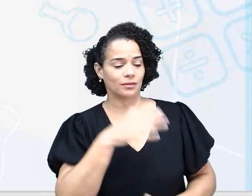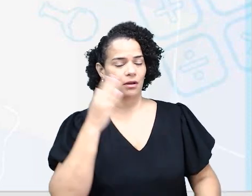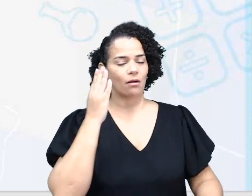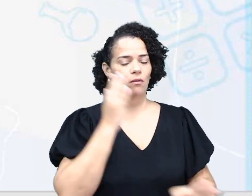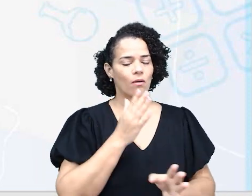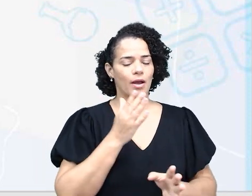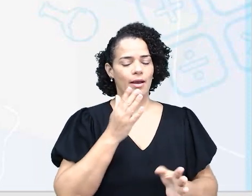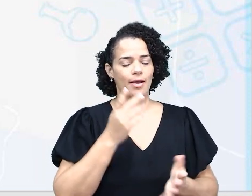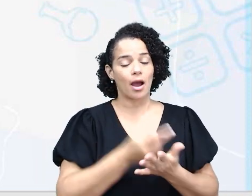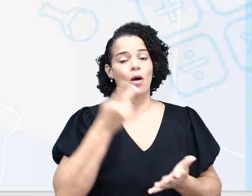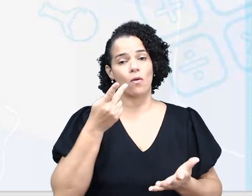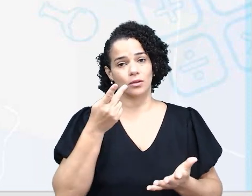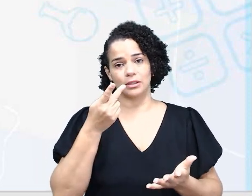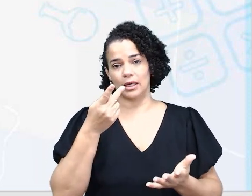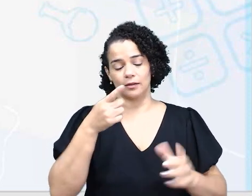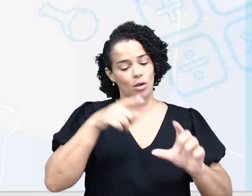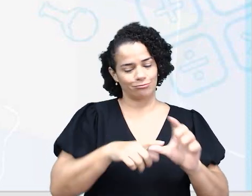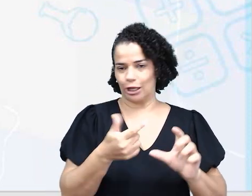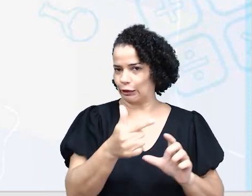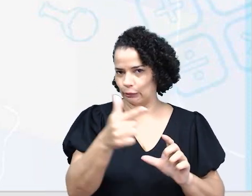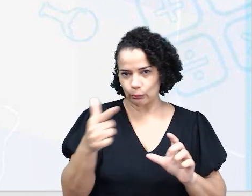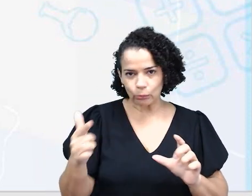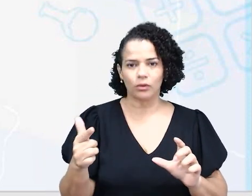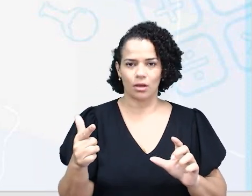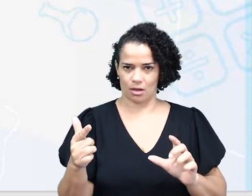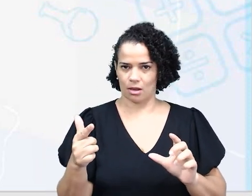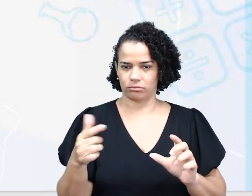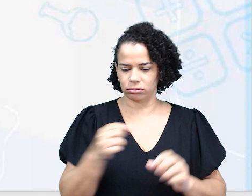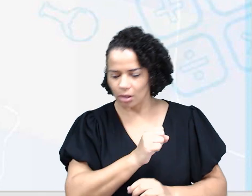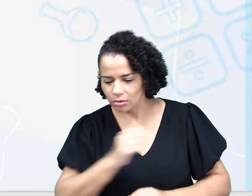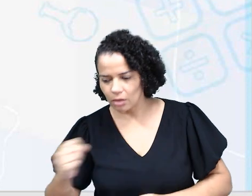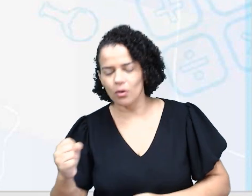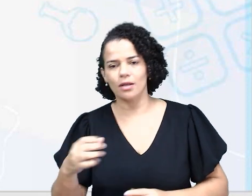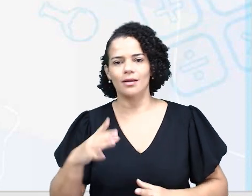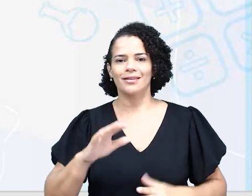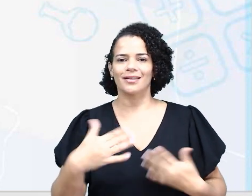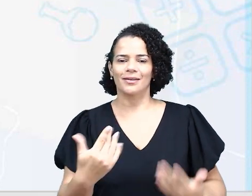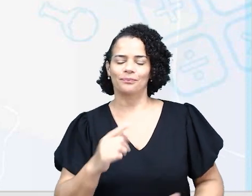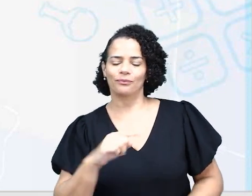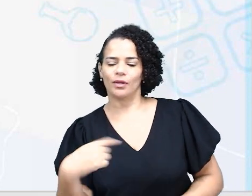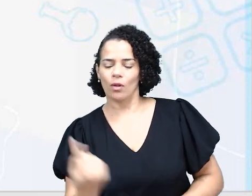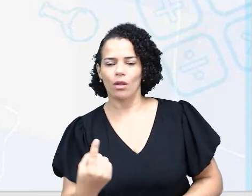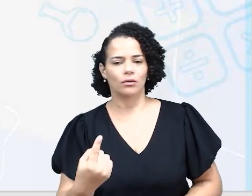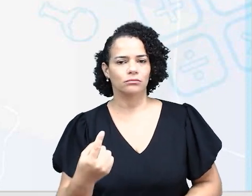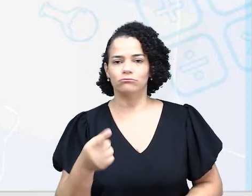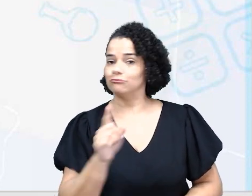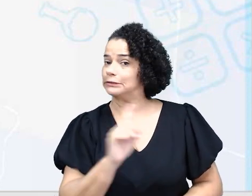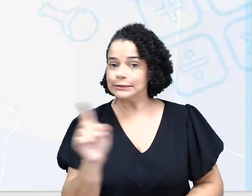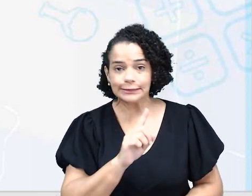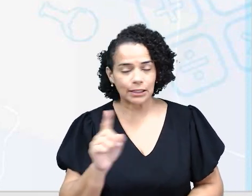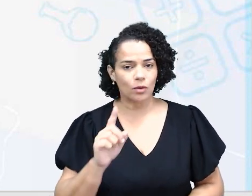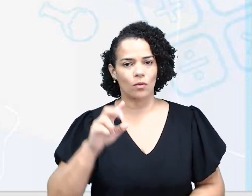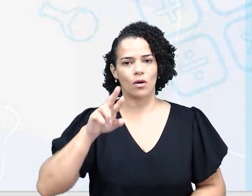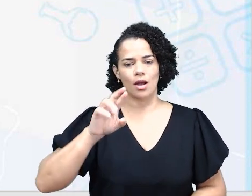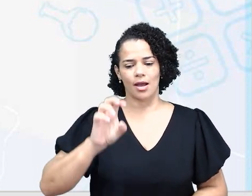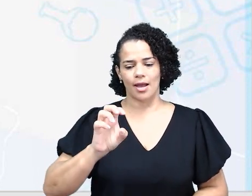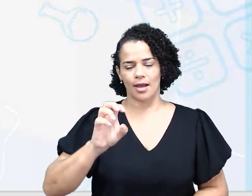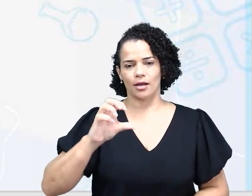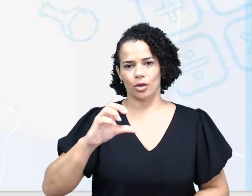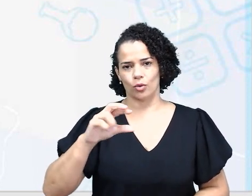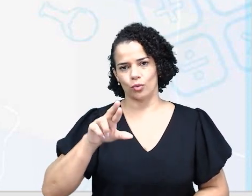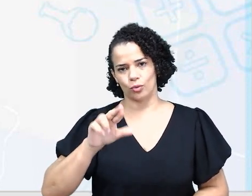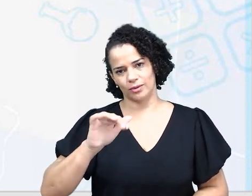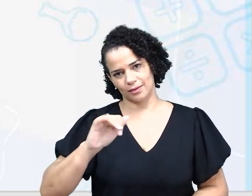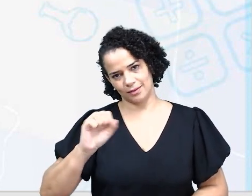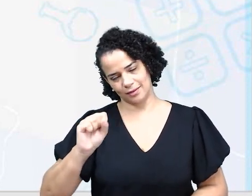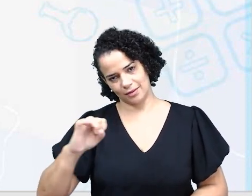uma dependência da construção da sequência, a gente diz que ela é não recursiva. Na letra